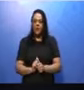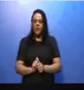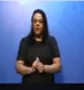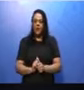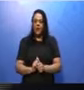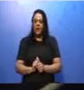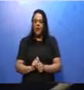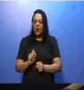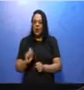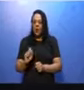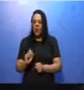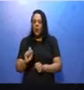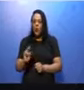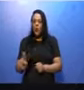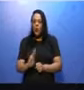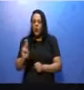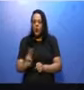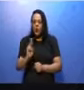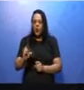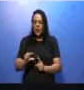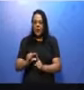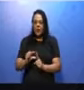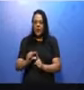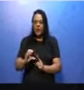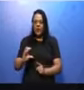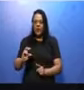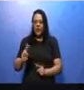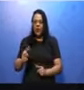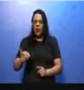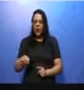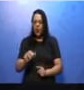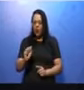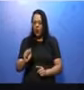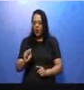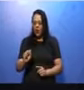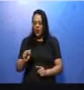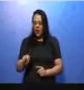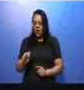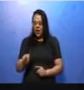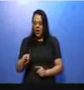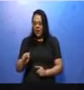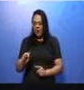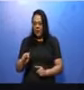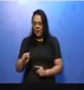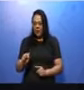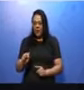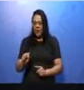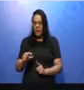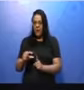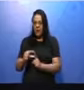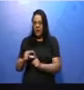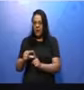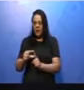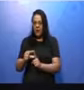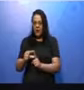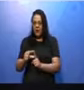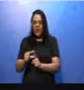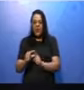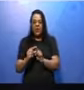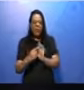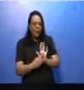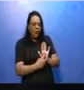obra. Tem que ter cuidado. O que qualifica? Qual o termo que qualifica? Está